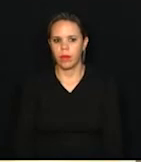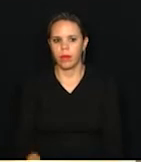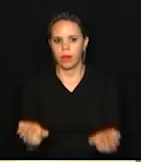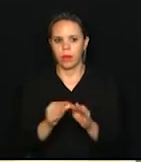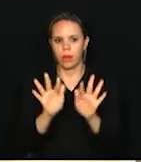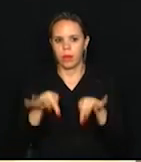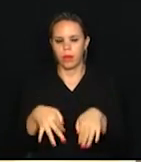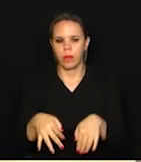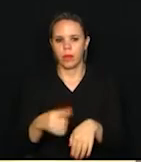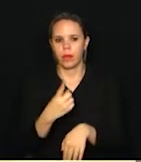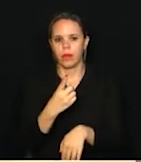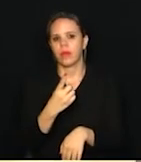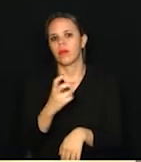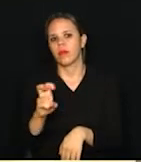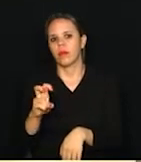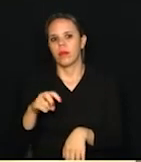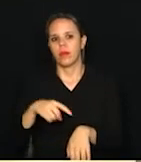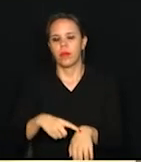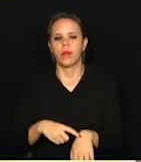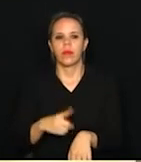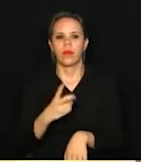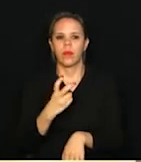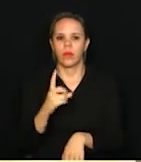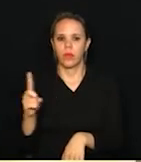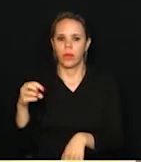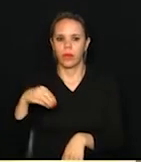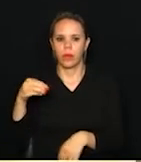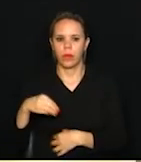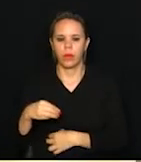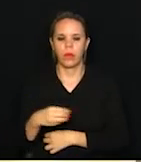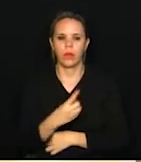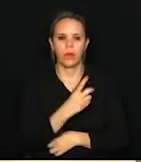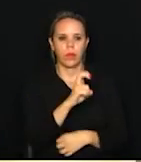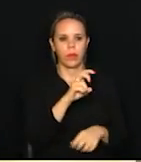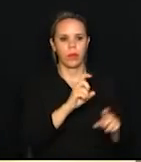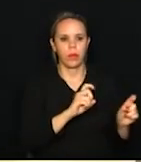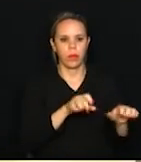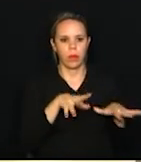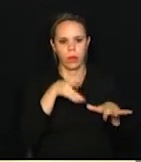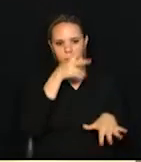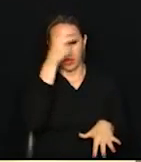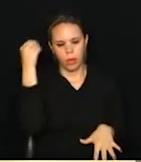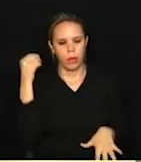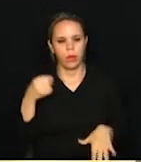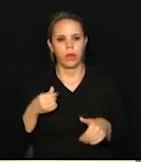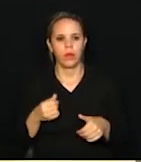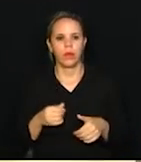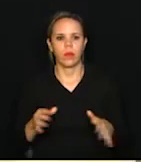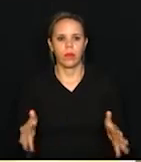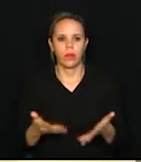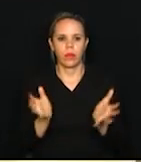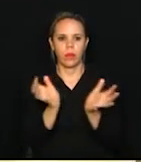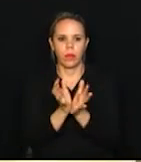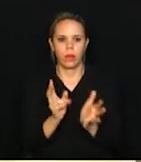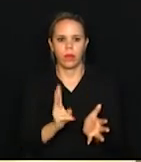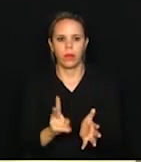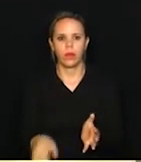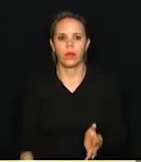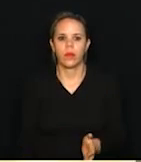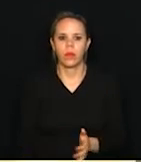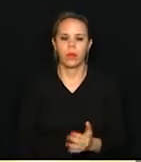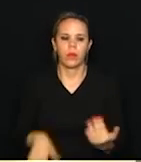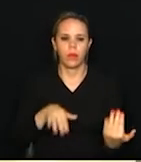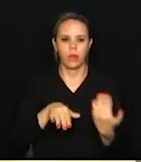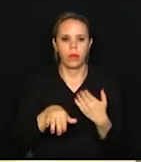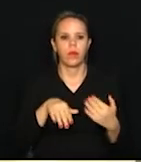Encerrada então às 15 horas e 51 minutos, essa 15ª audiência pública, que foi promovida pela Comissão Permanente de